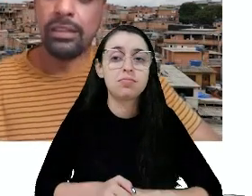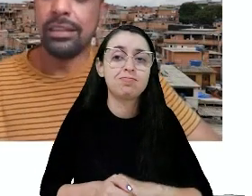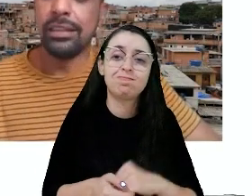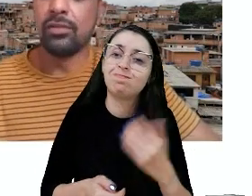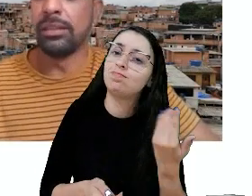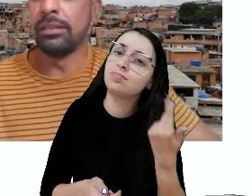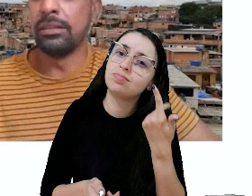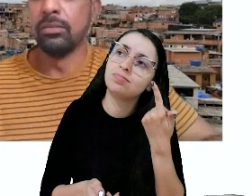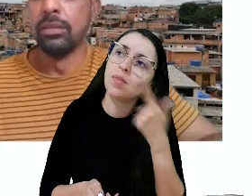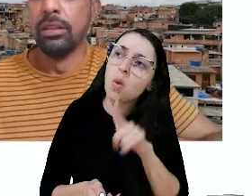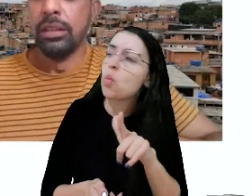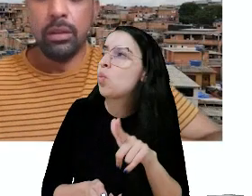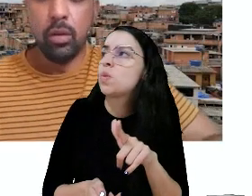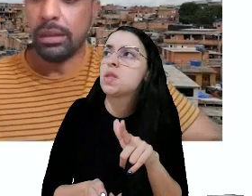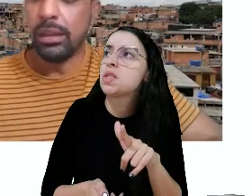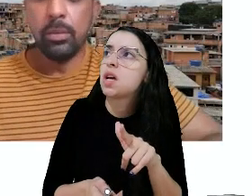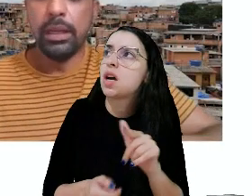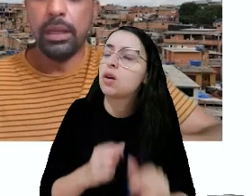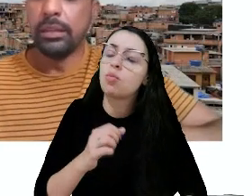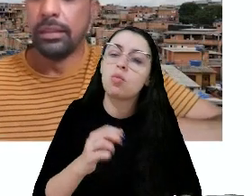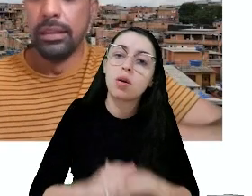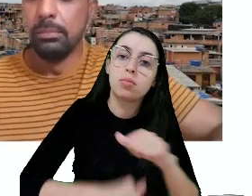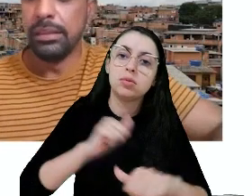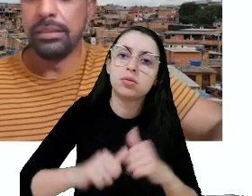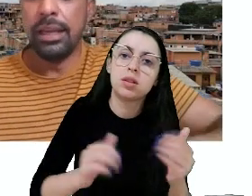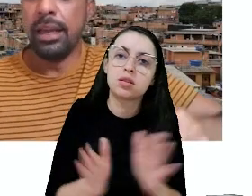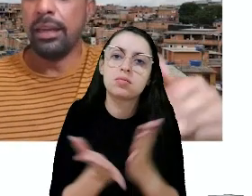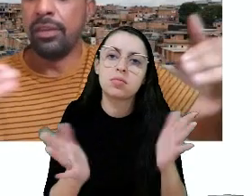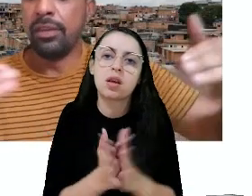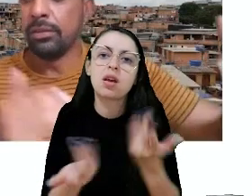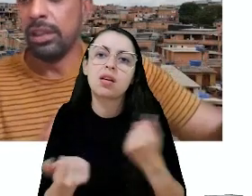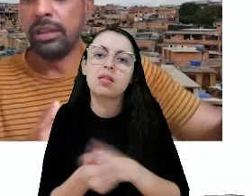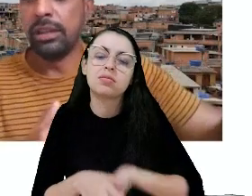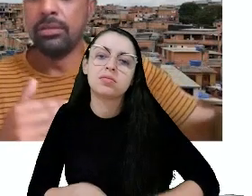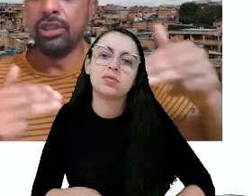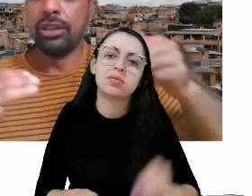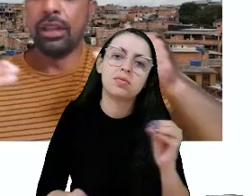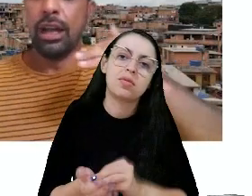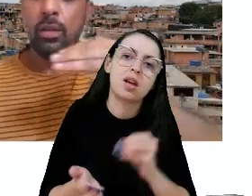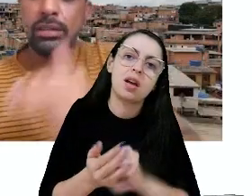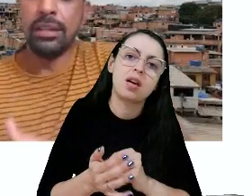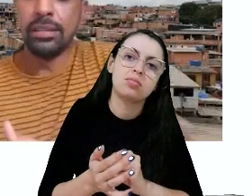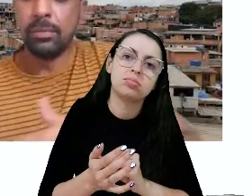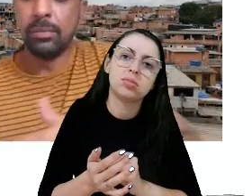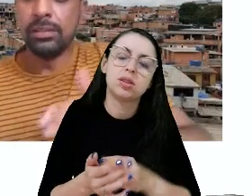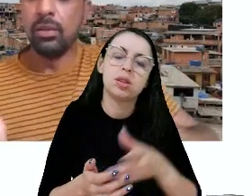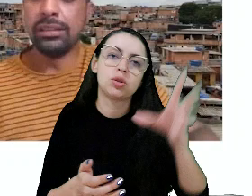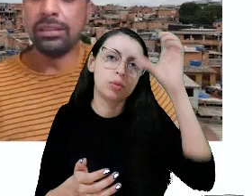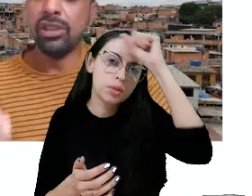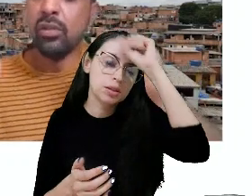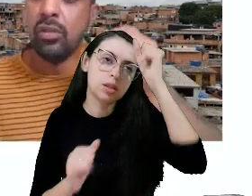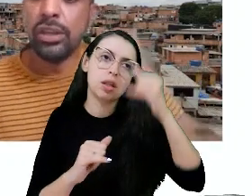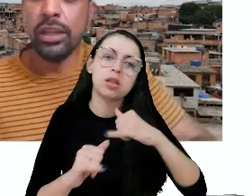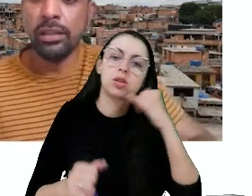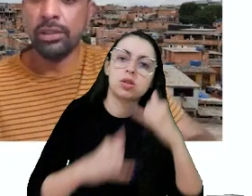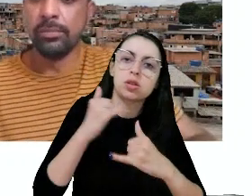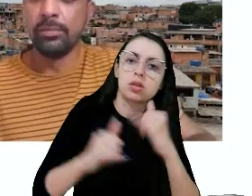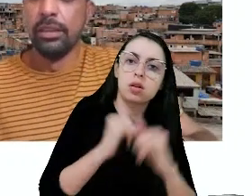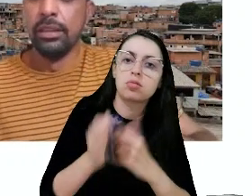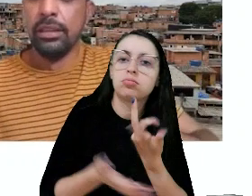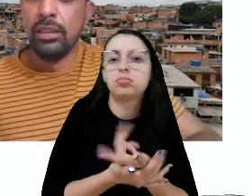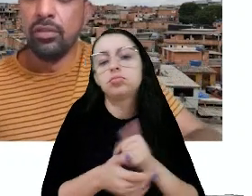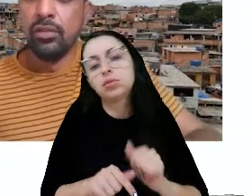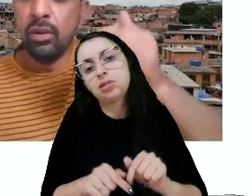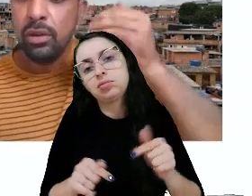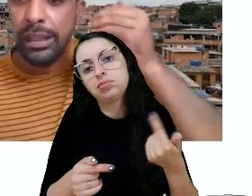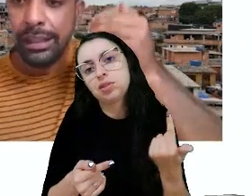não dá para fazer transformação, combater pobreza, miséria, falta de letramento digital, acesso à informação e educação, se não for em